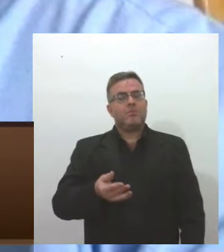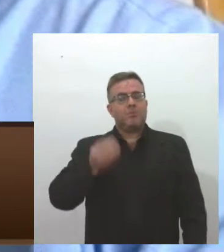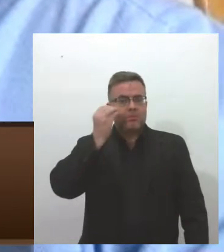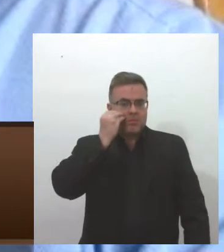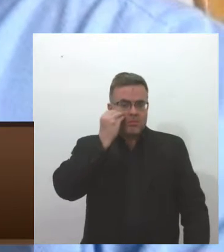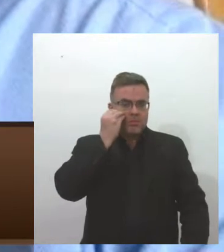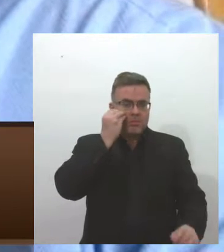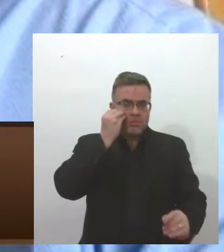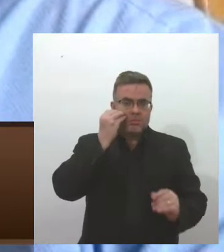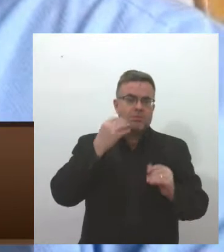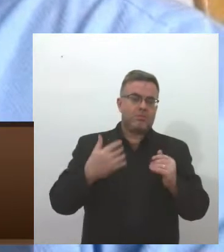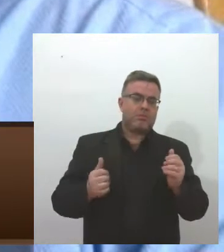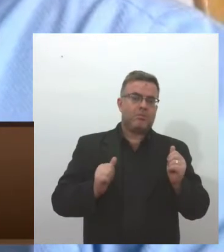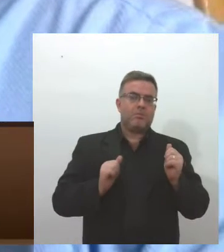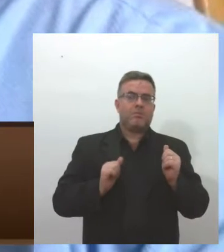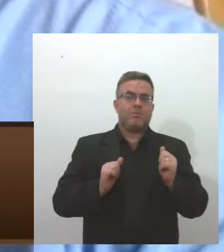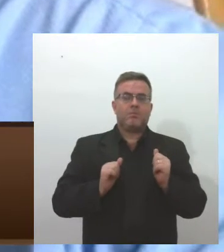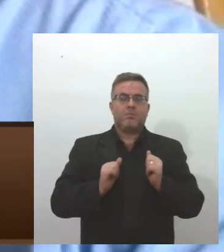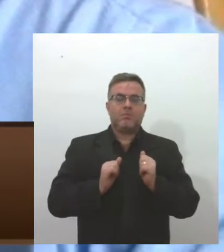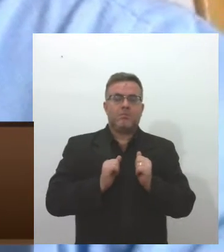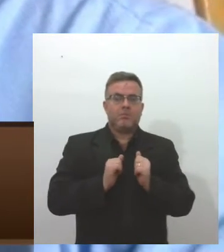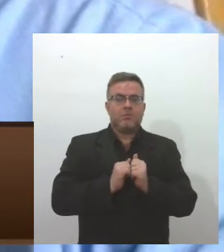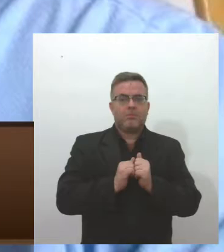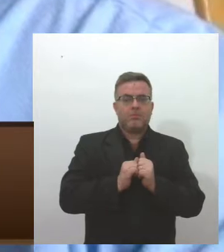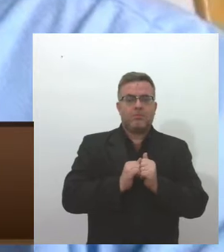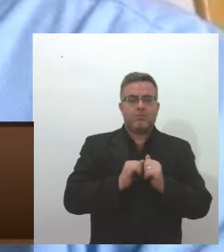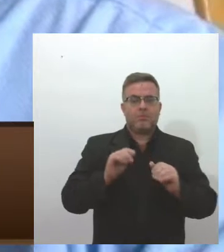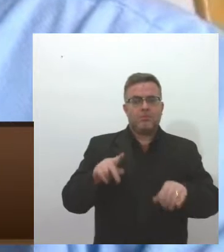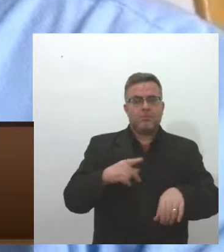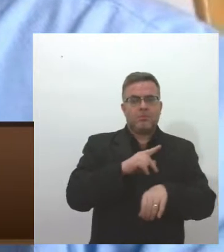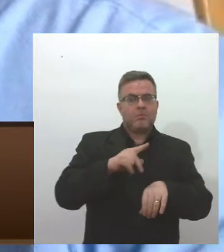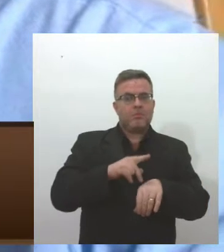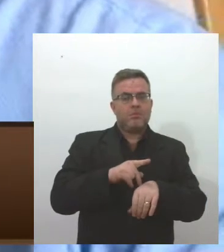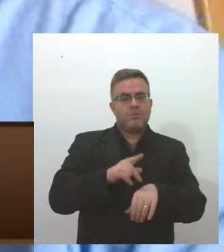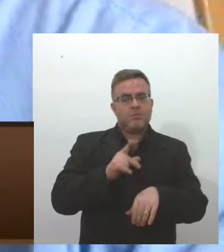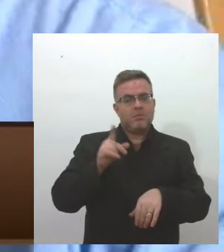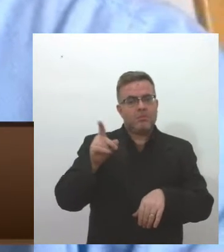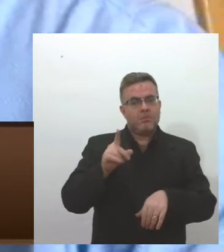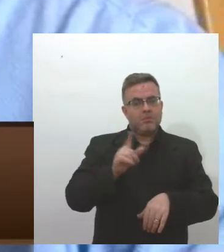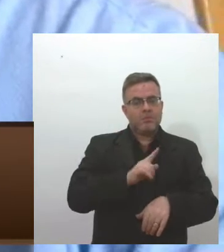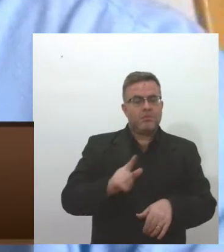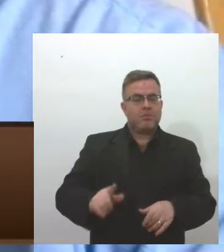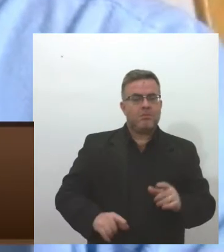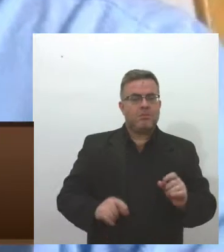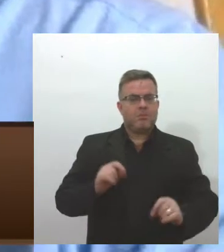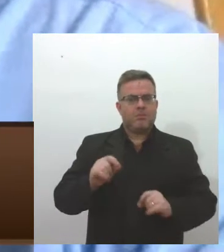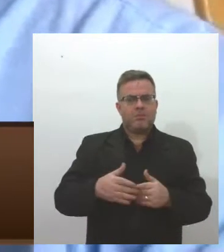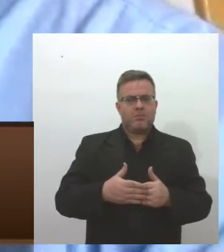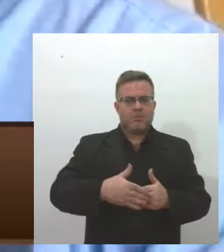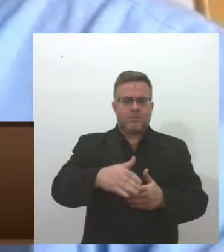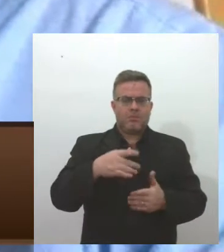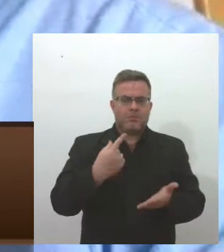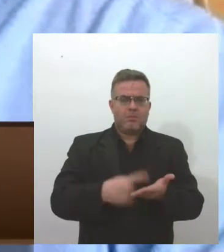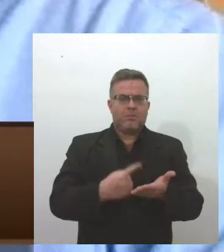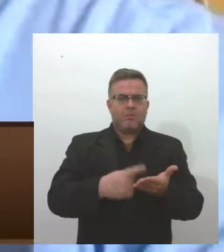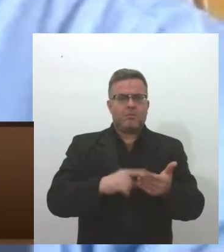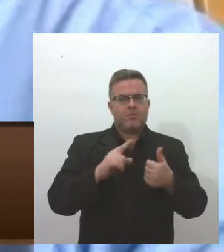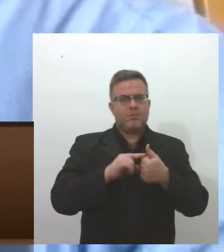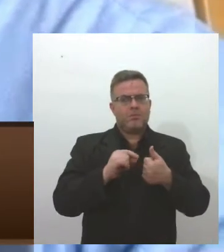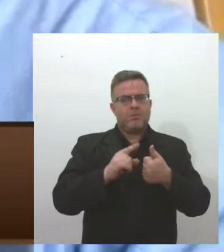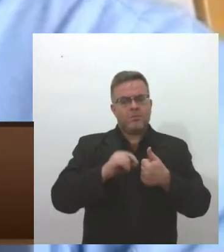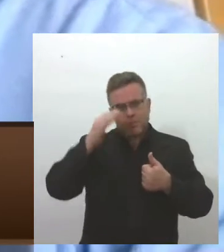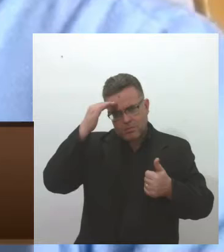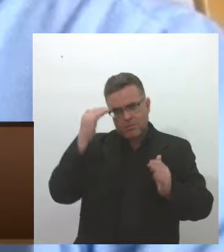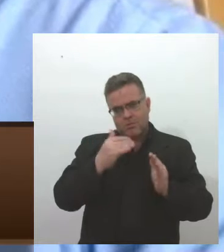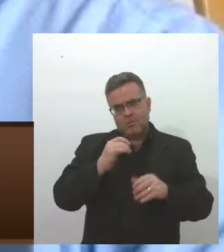com a equipe financeira do nosso governo, com o próprio Poder Legislativo. Eu estive o